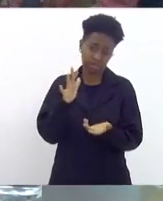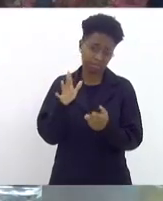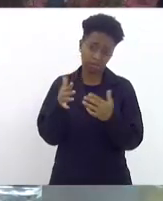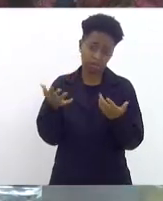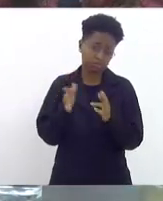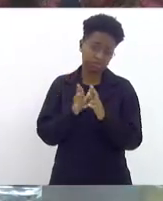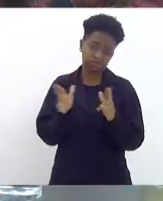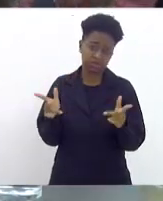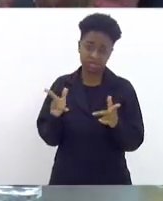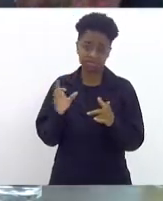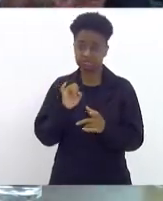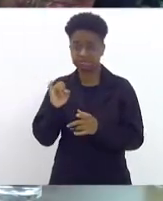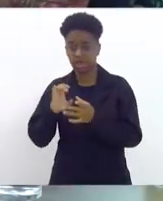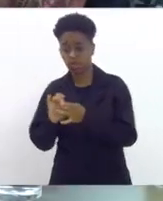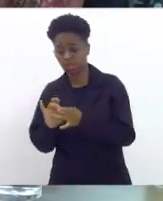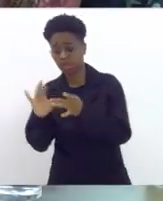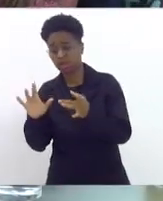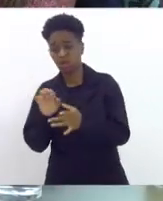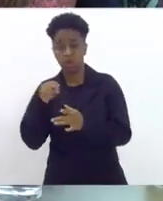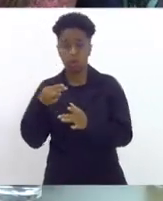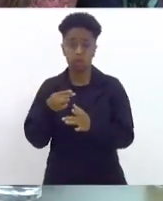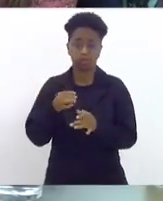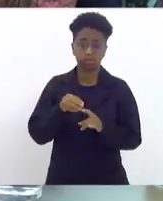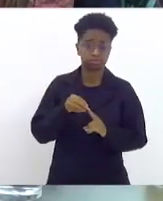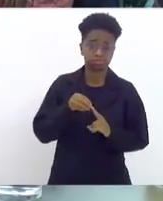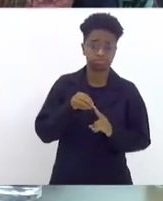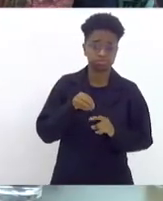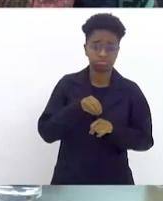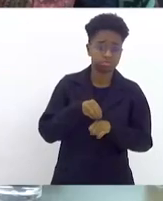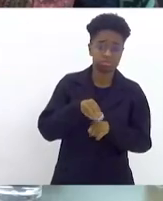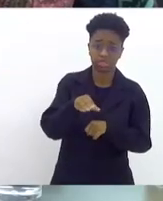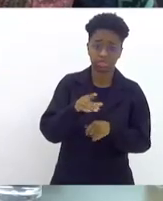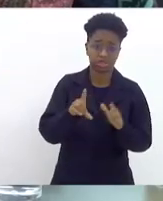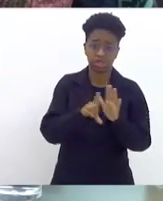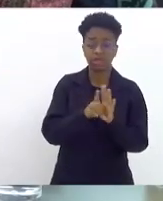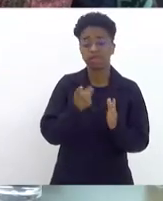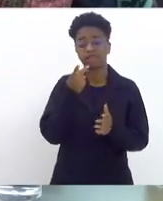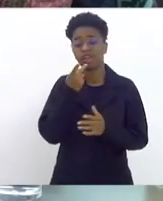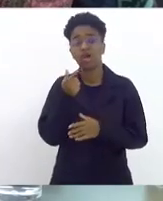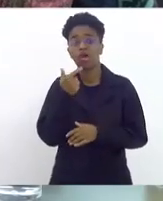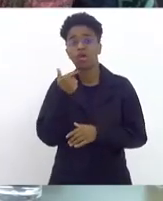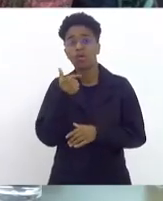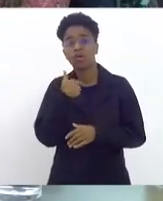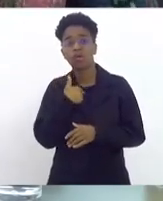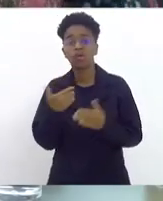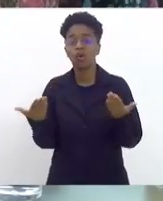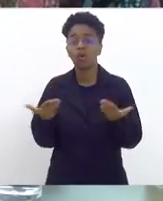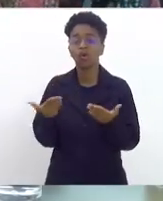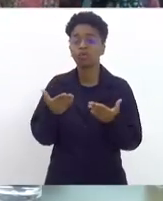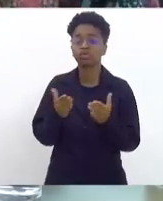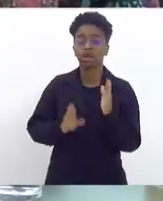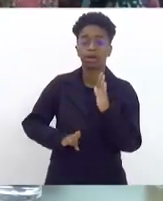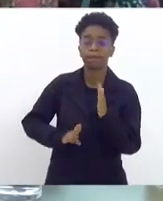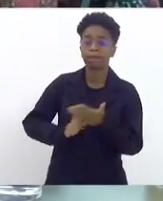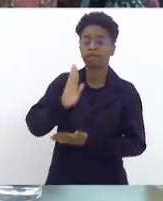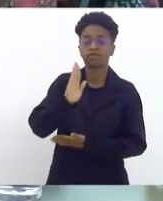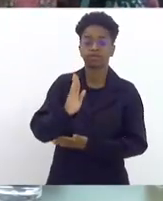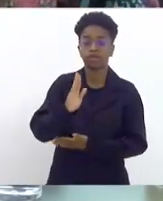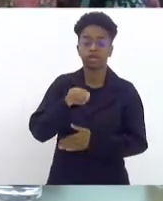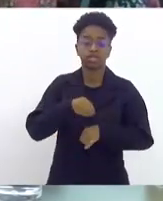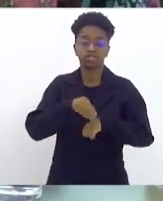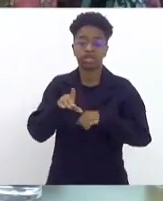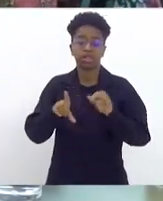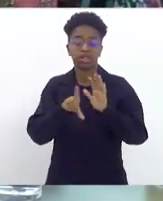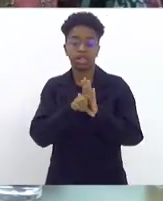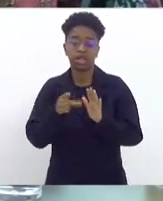de projeto autorizativo ou indicação Legislativa exatamente assim olha hoje aprovei não no plenário medicação Legislativa de minha autoria